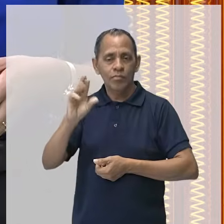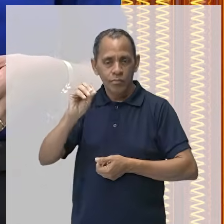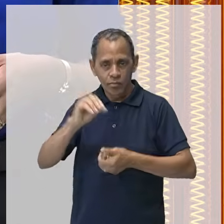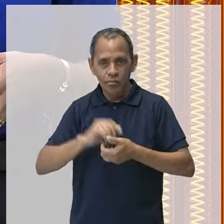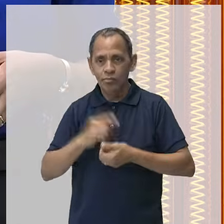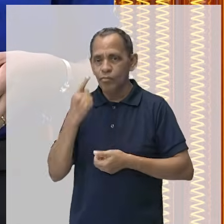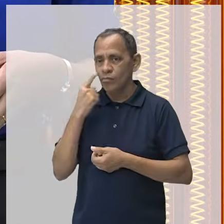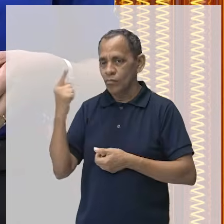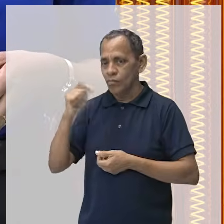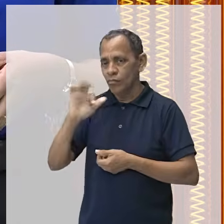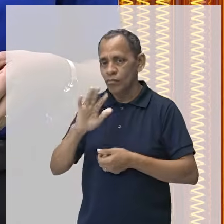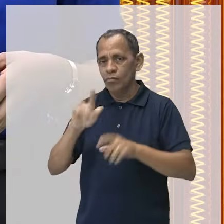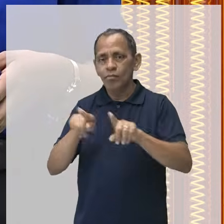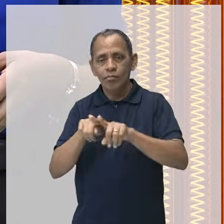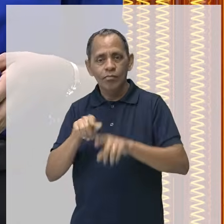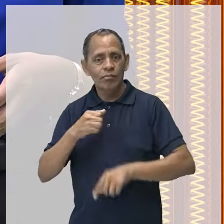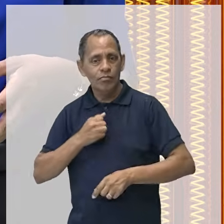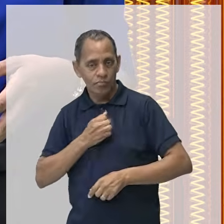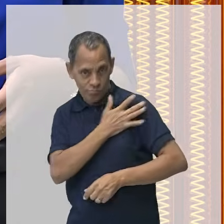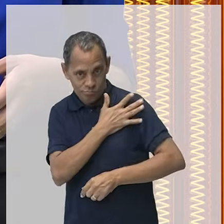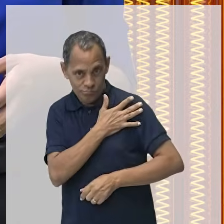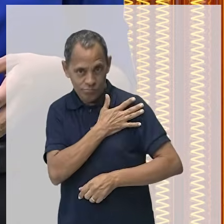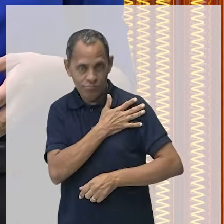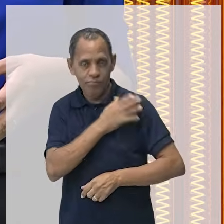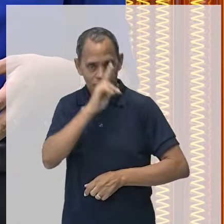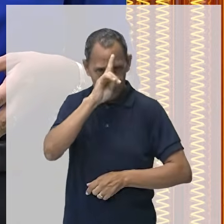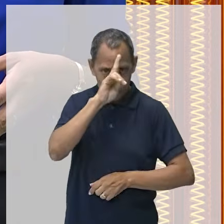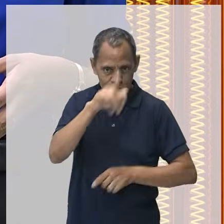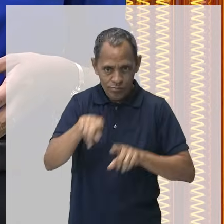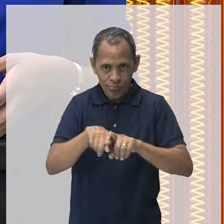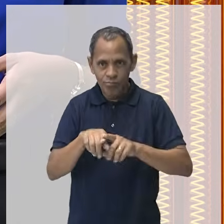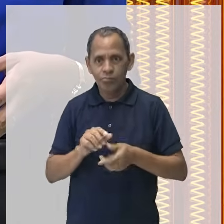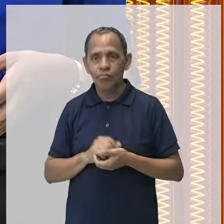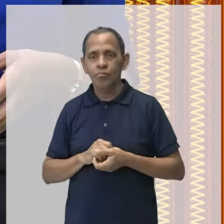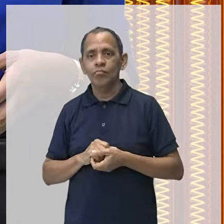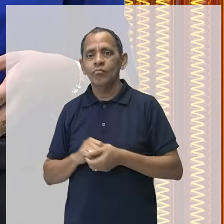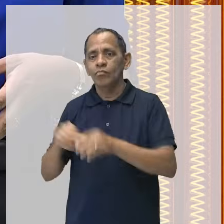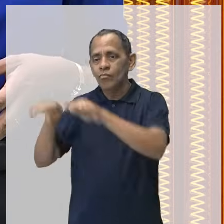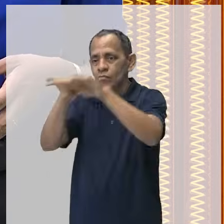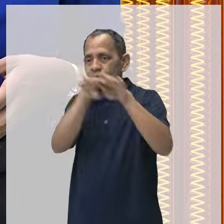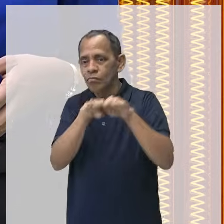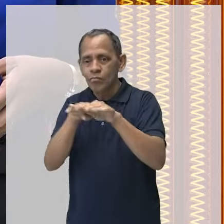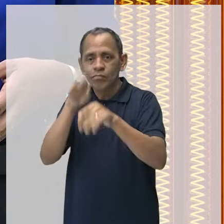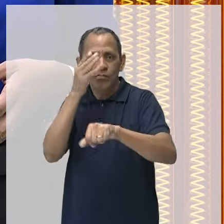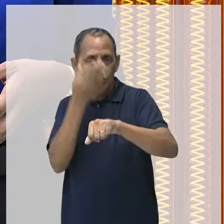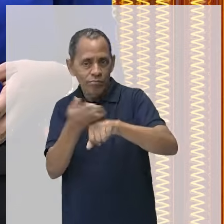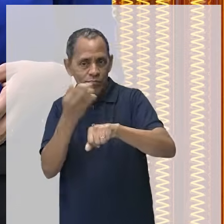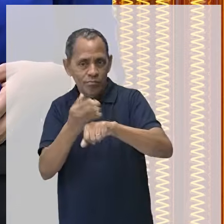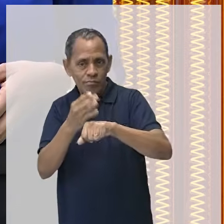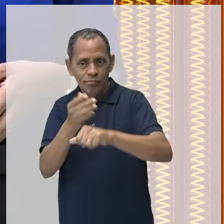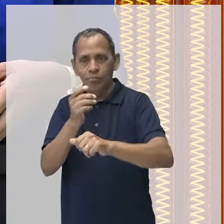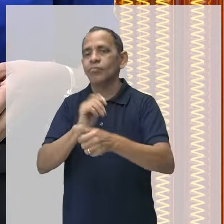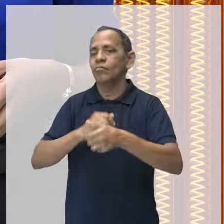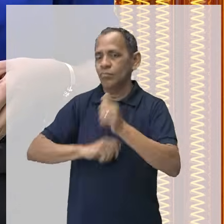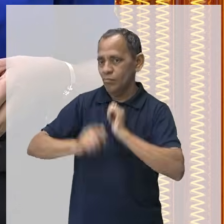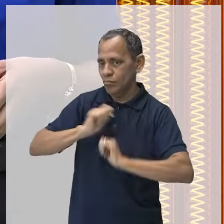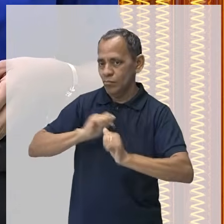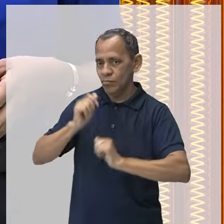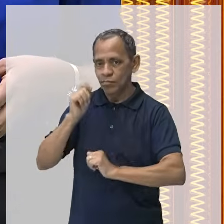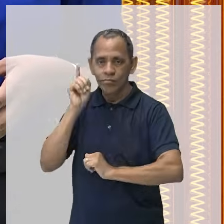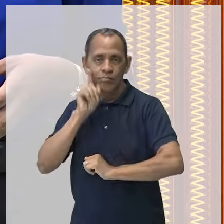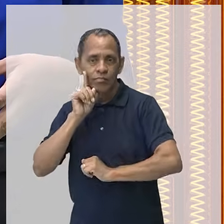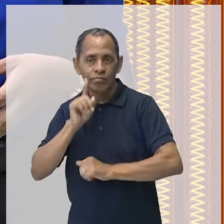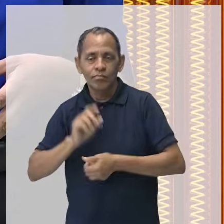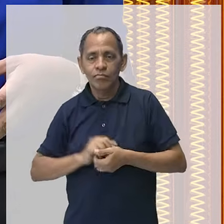né, nós temos aí a figura de Fulgêncio sendo ali um ditador, certo? Que estava alinhado à prática e